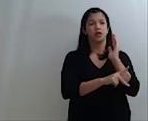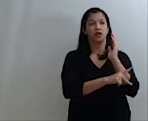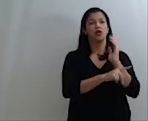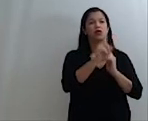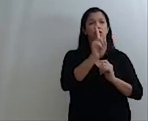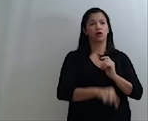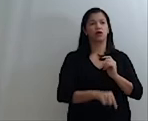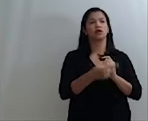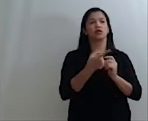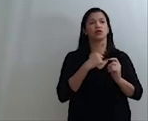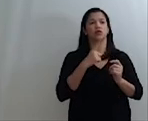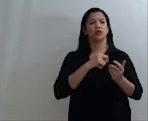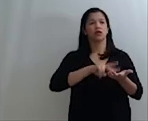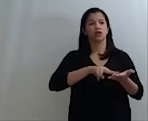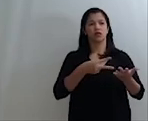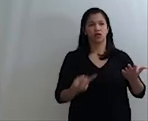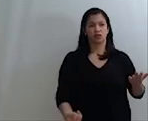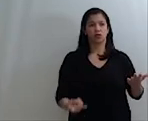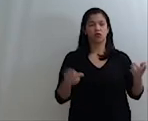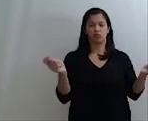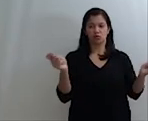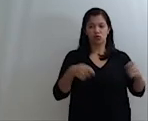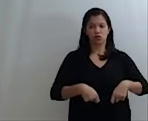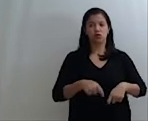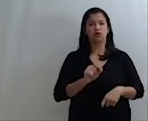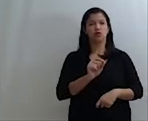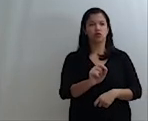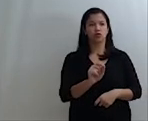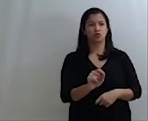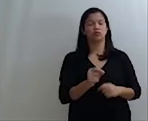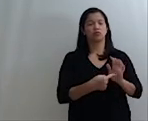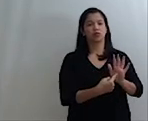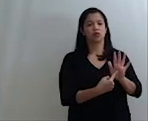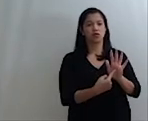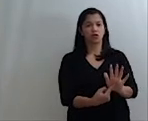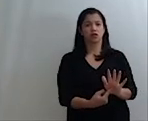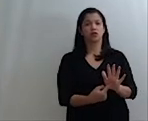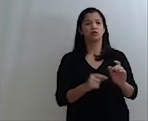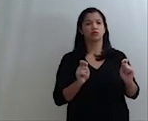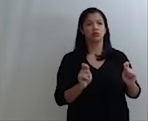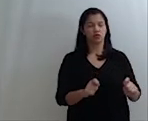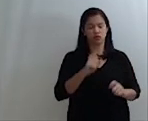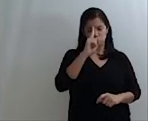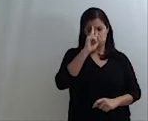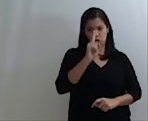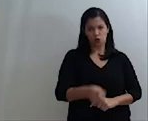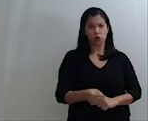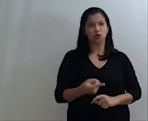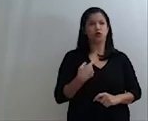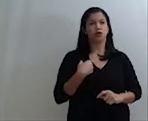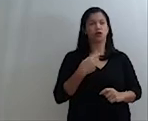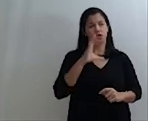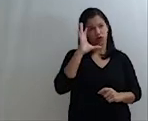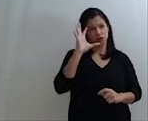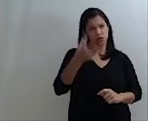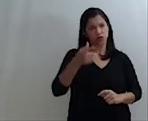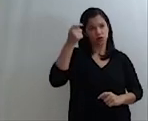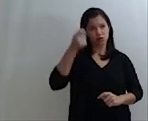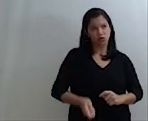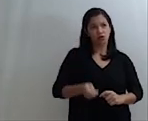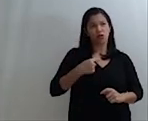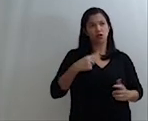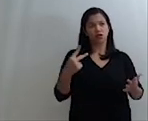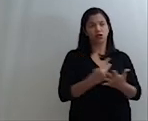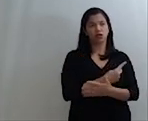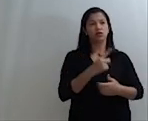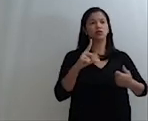jurados deram interpretação possível ao quadro fático apresentado ordem concedida para restabelecer a decisão que reconheceu a incidência do parágrafo 1º do